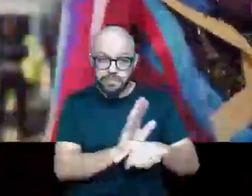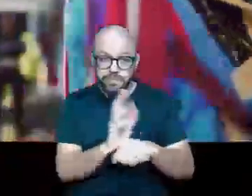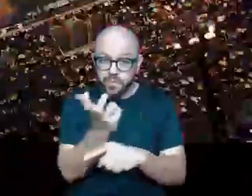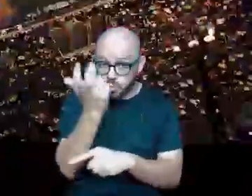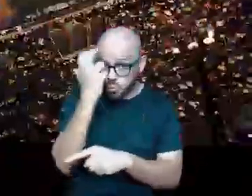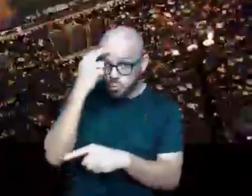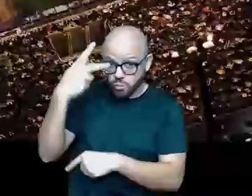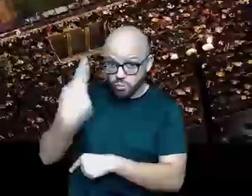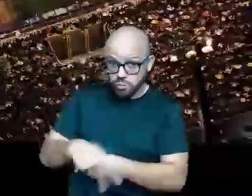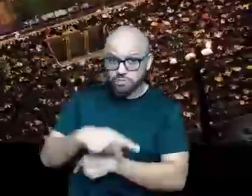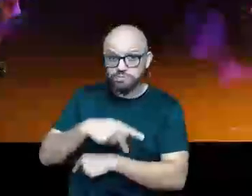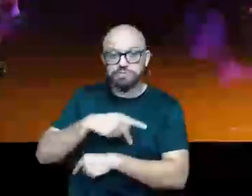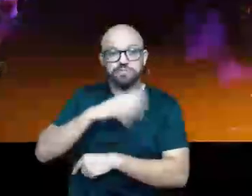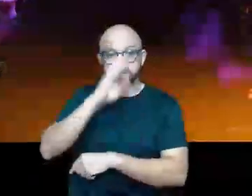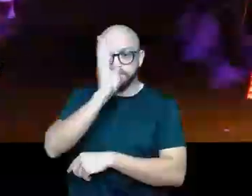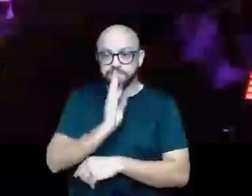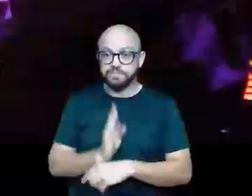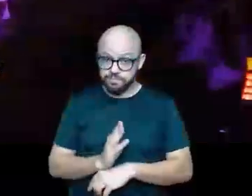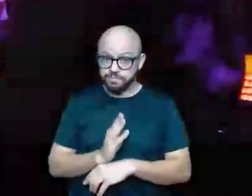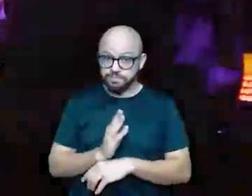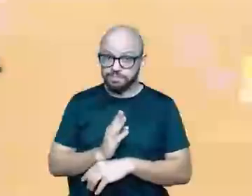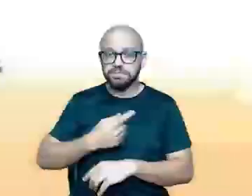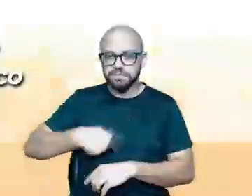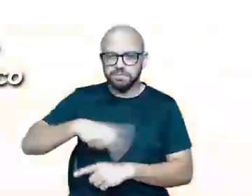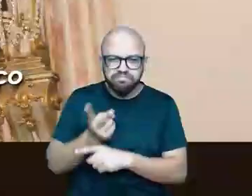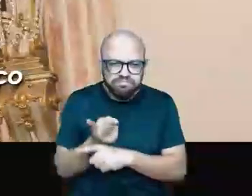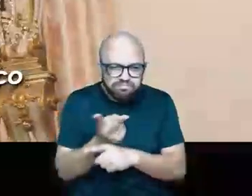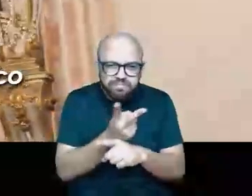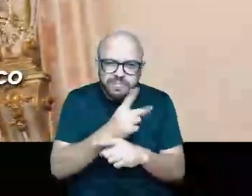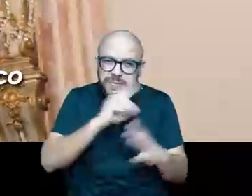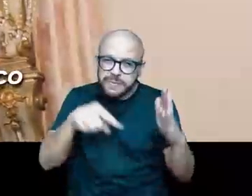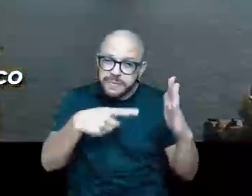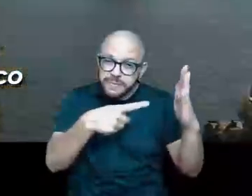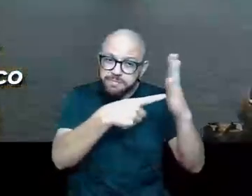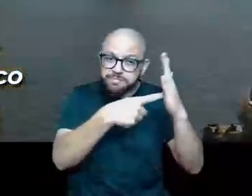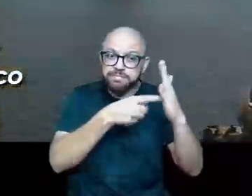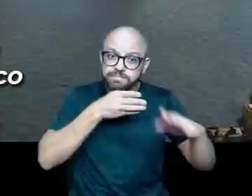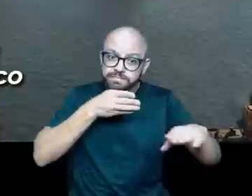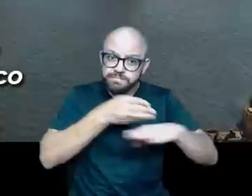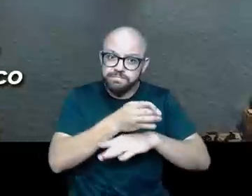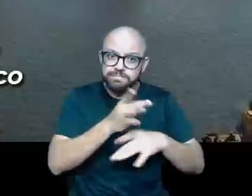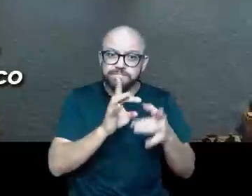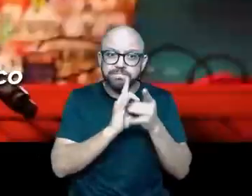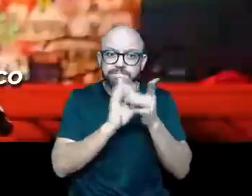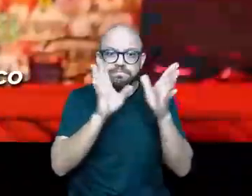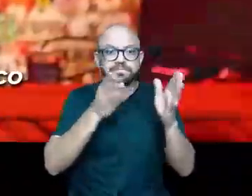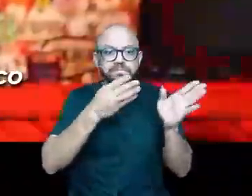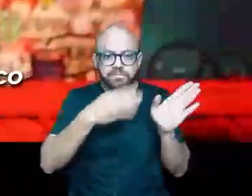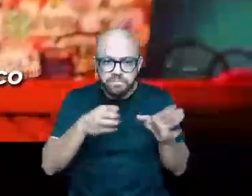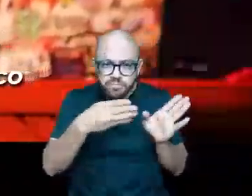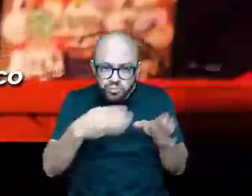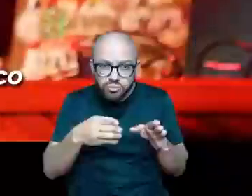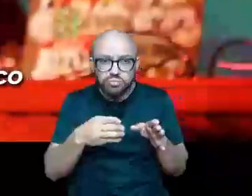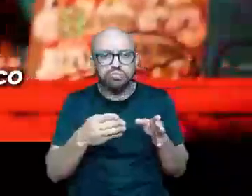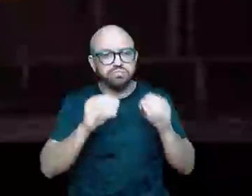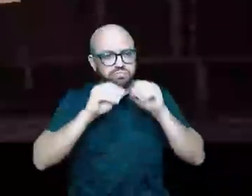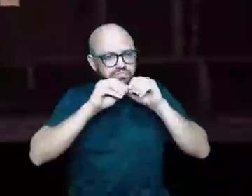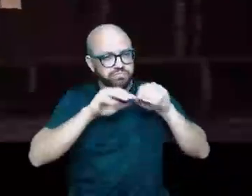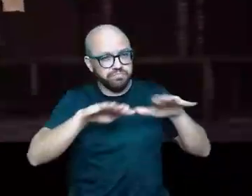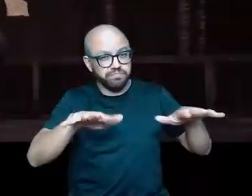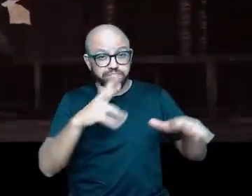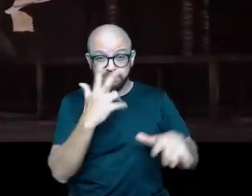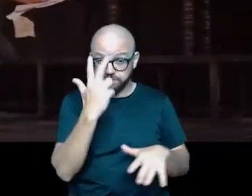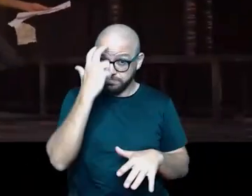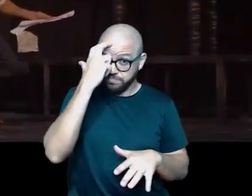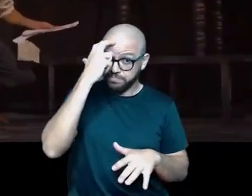política pública de incentivo à cultura brasileira. Com ela, perseguimos a missão de assegurar o acesso democrático à